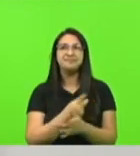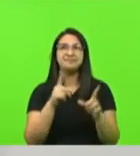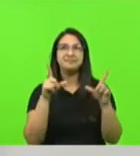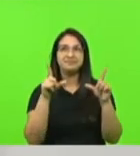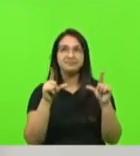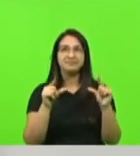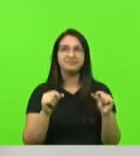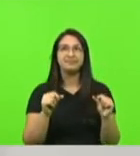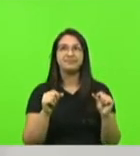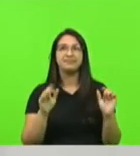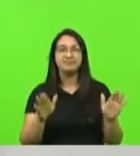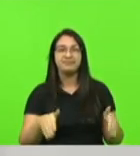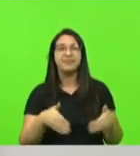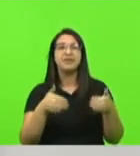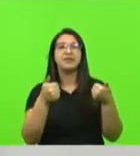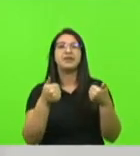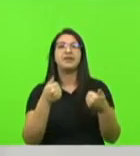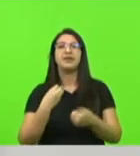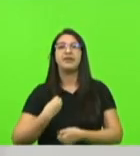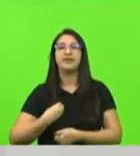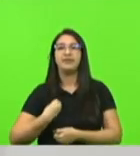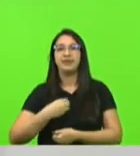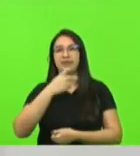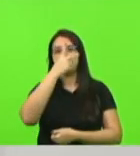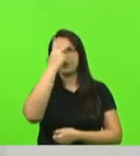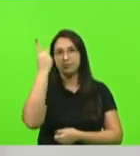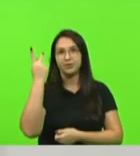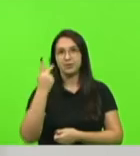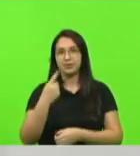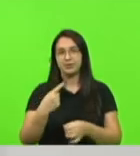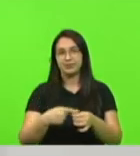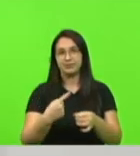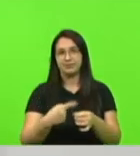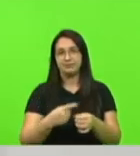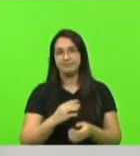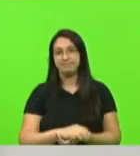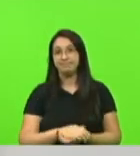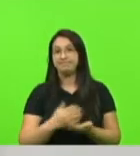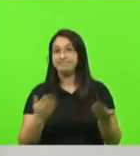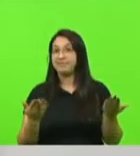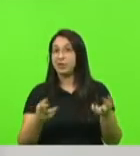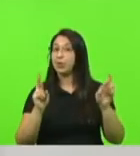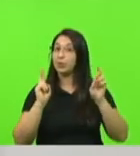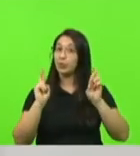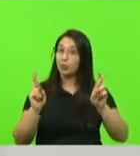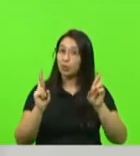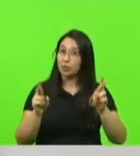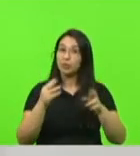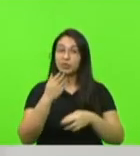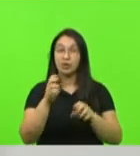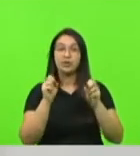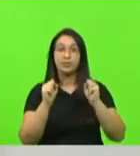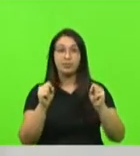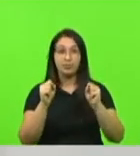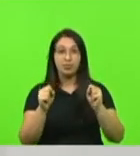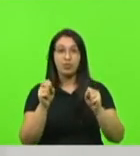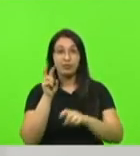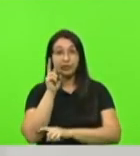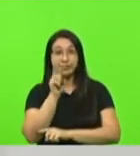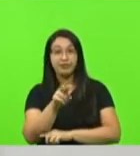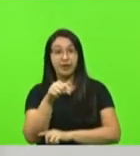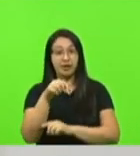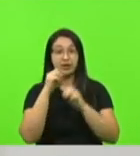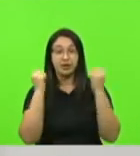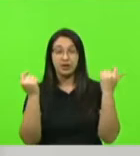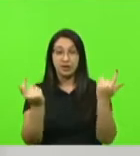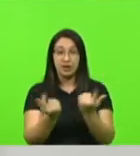das pessoas nas cidades. E agora eu torço para que ele possa me ouvir nesse parlamento e vá